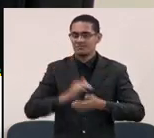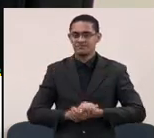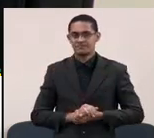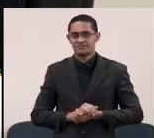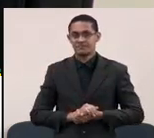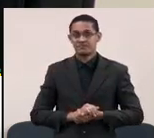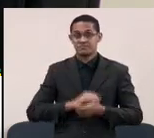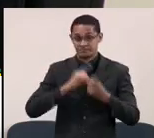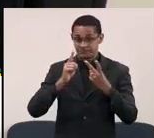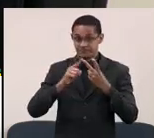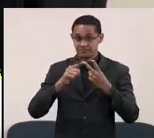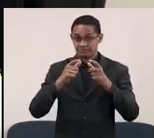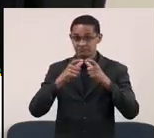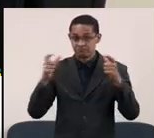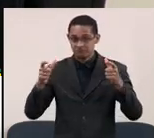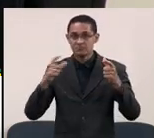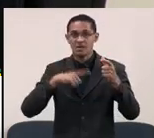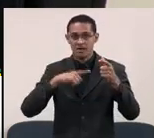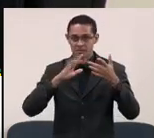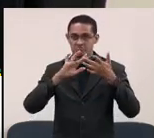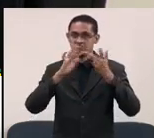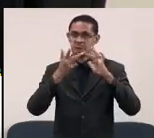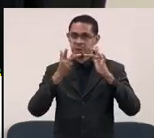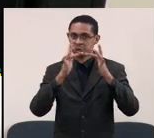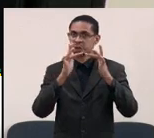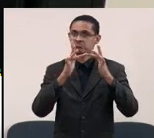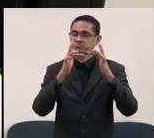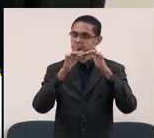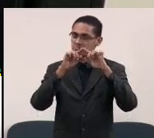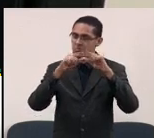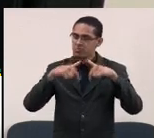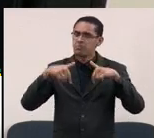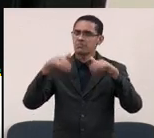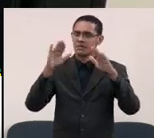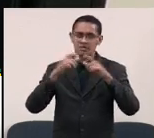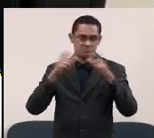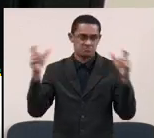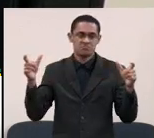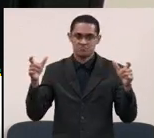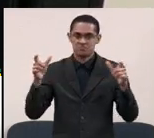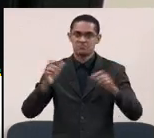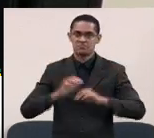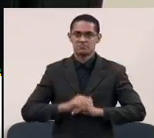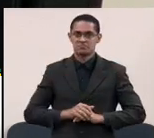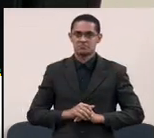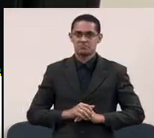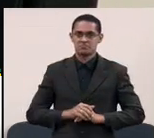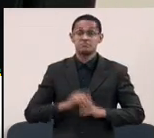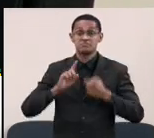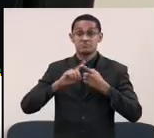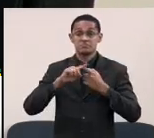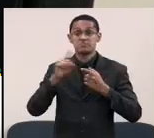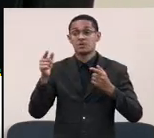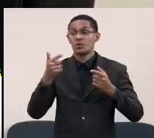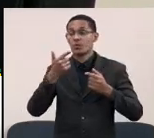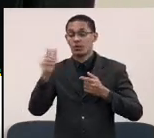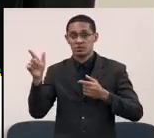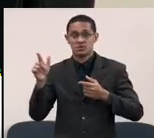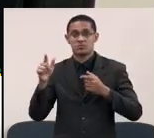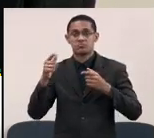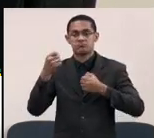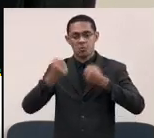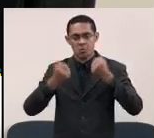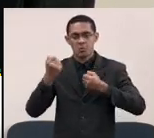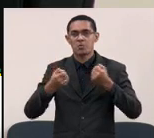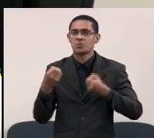maior cobertura de rede. Terceiro, maior frequência das linhas.